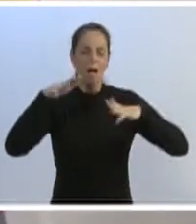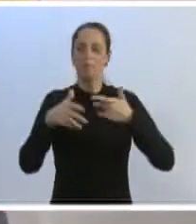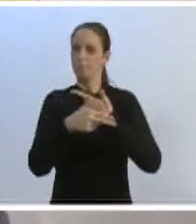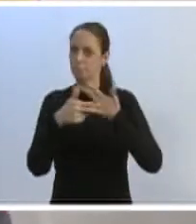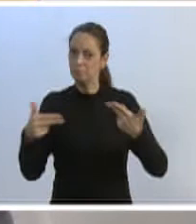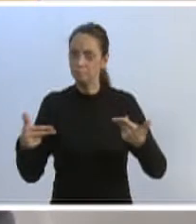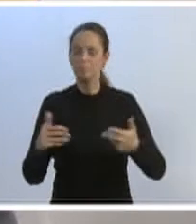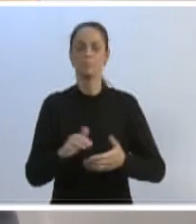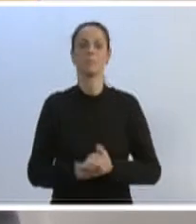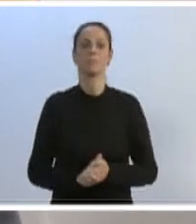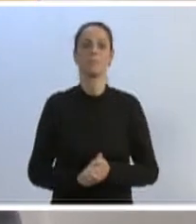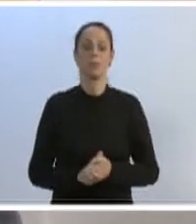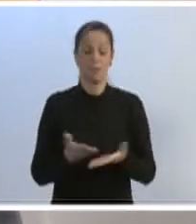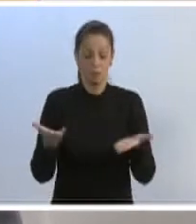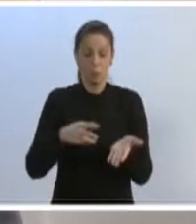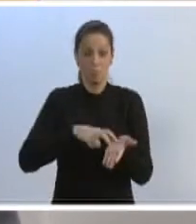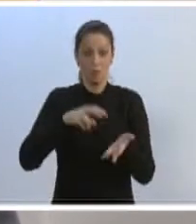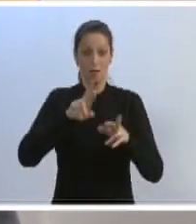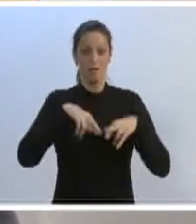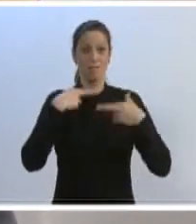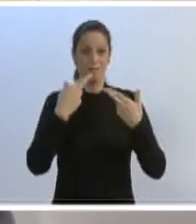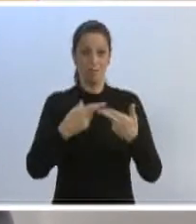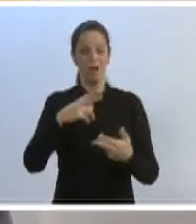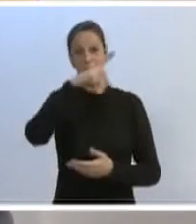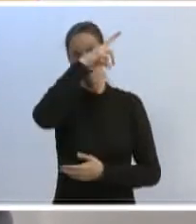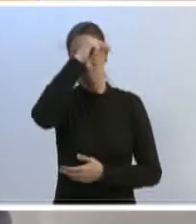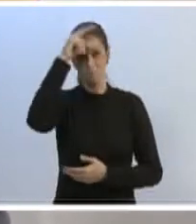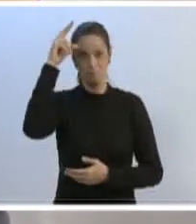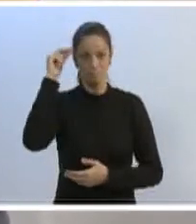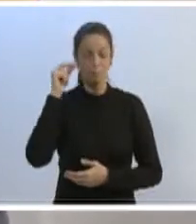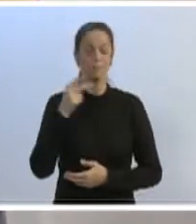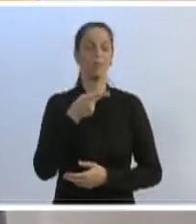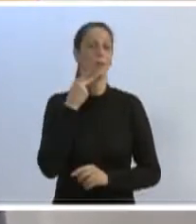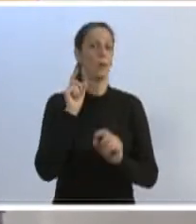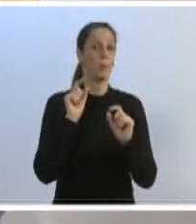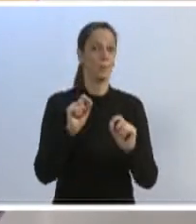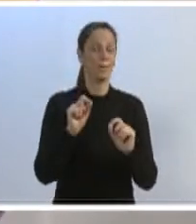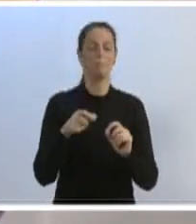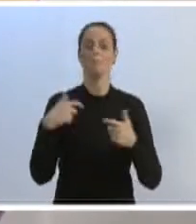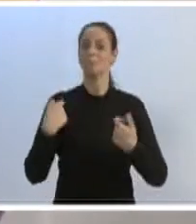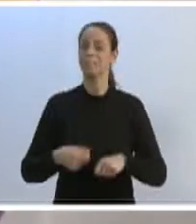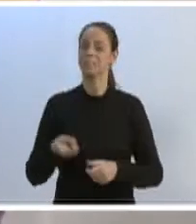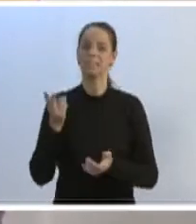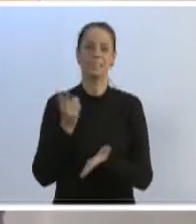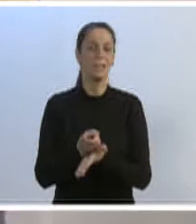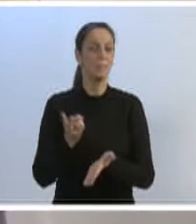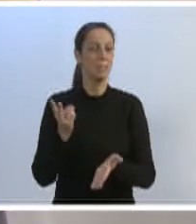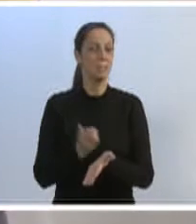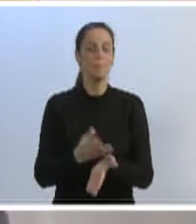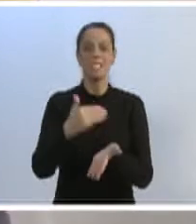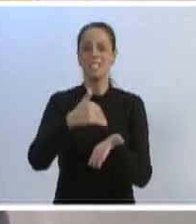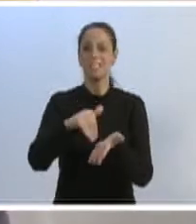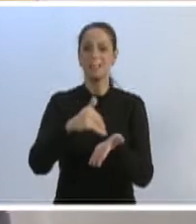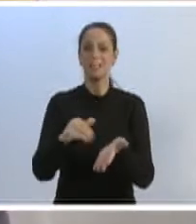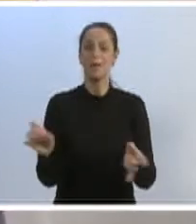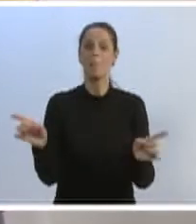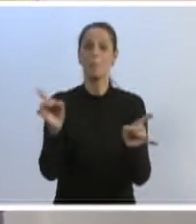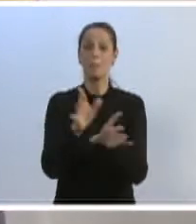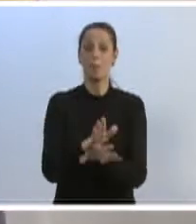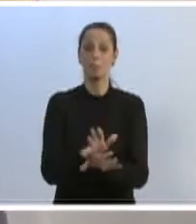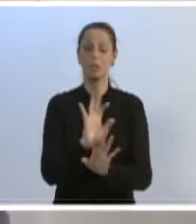o prefeito Mário destacou hoje, precisa estar sempre muito bem treinada e torcendo para que não